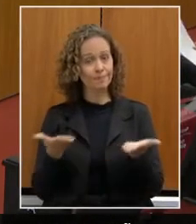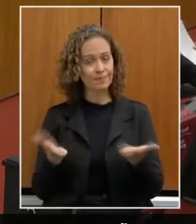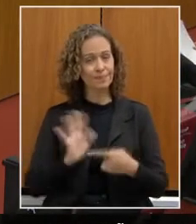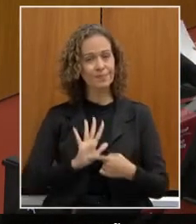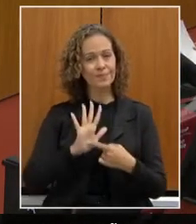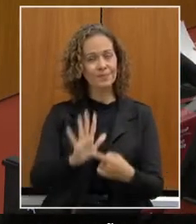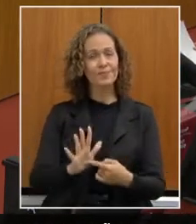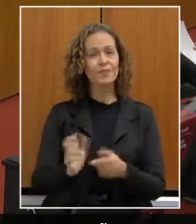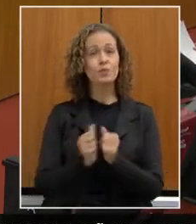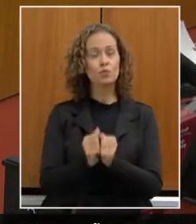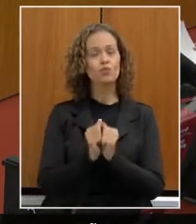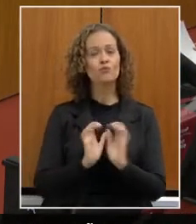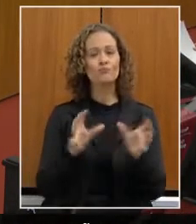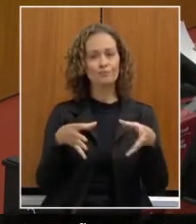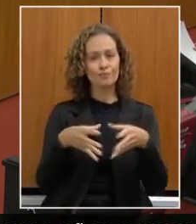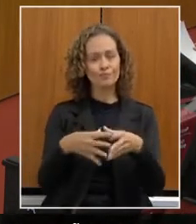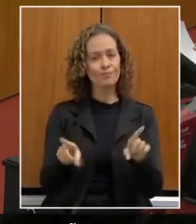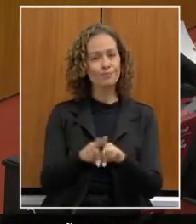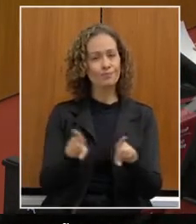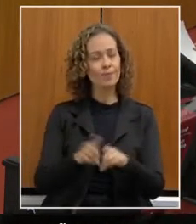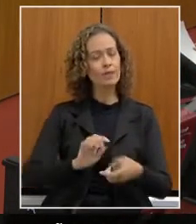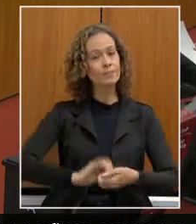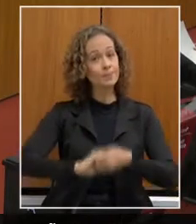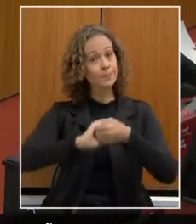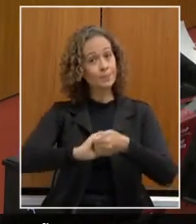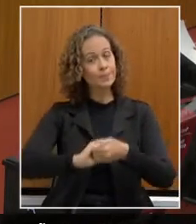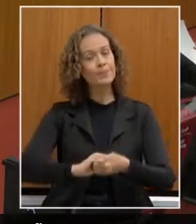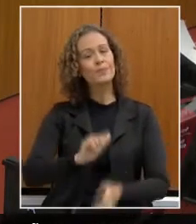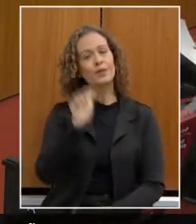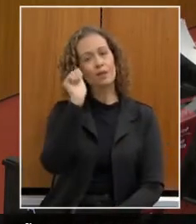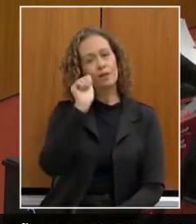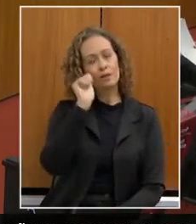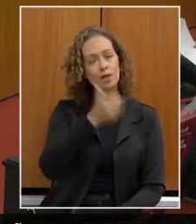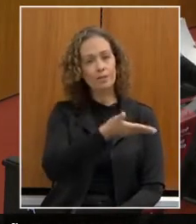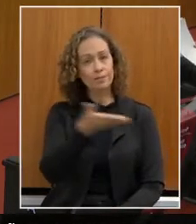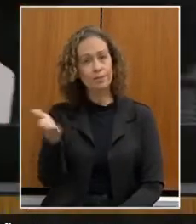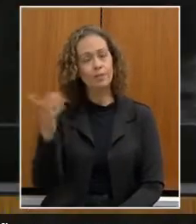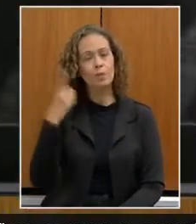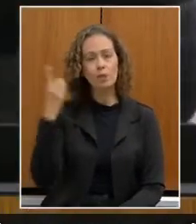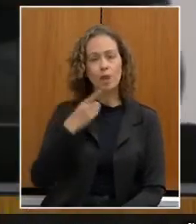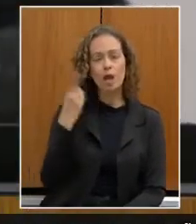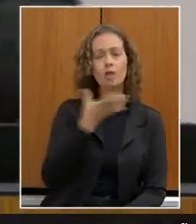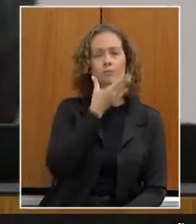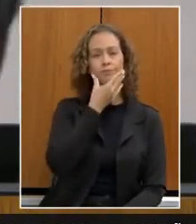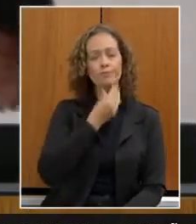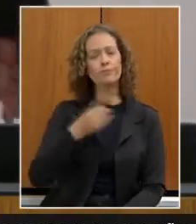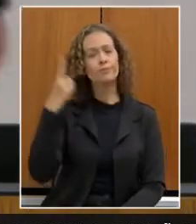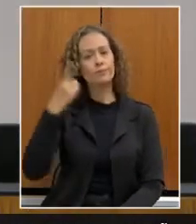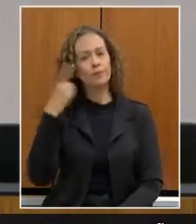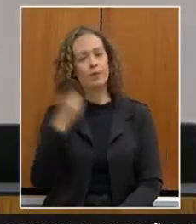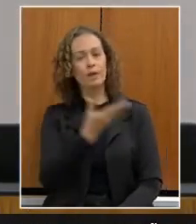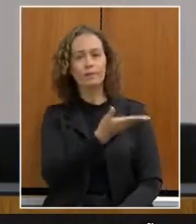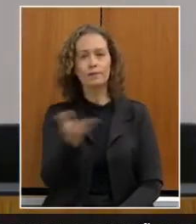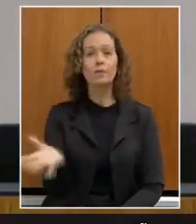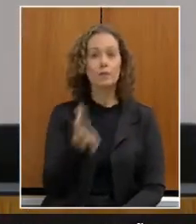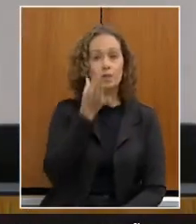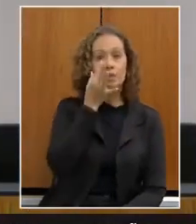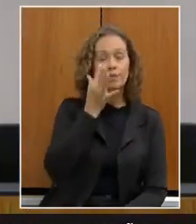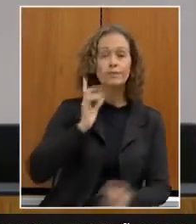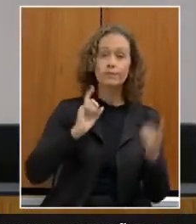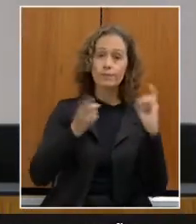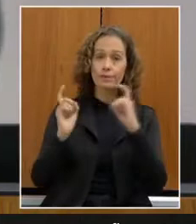acompanhado da sua equipe. Quero cumprimentar as senhoras deputadas, os senhores deputados que estão presentes nesta reunião,